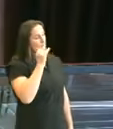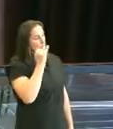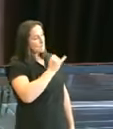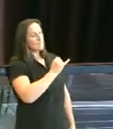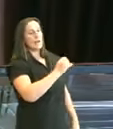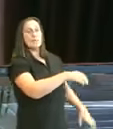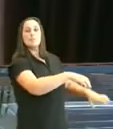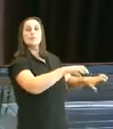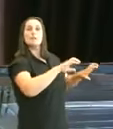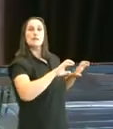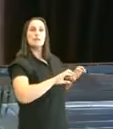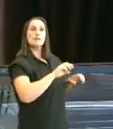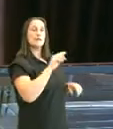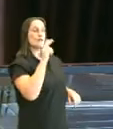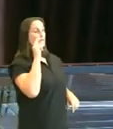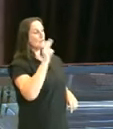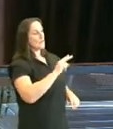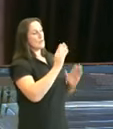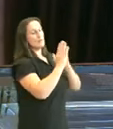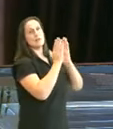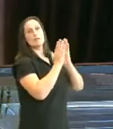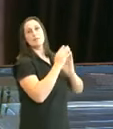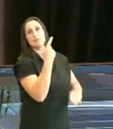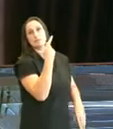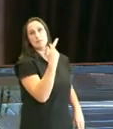meu servo que eu ouvi a oração,